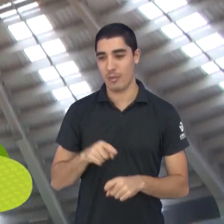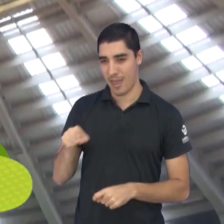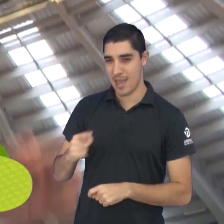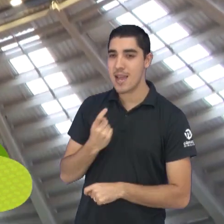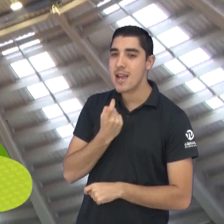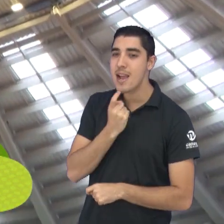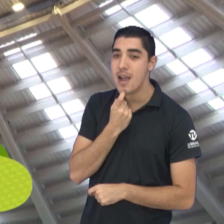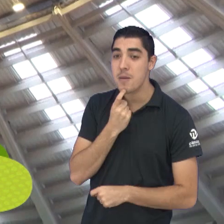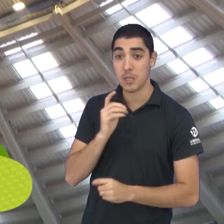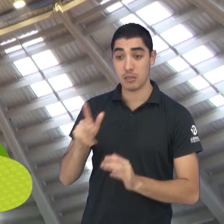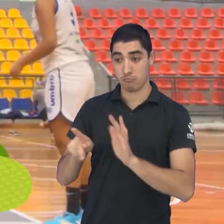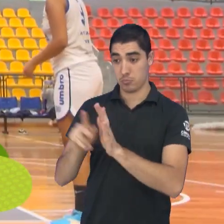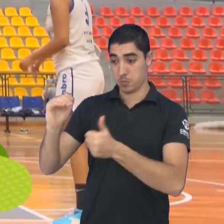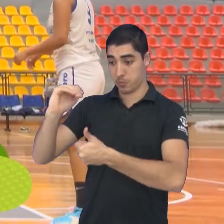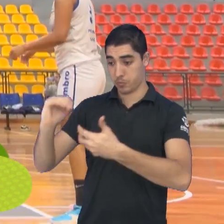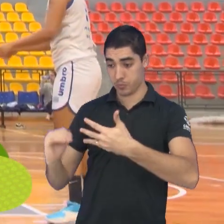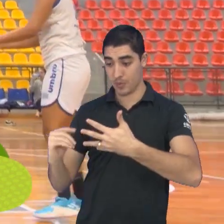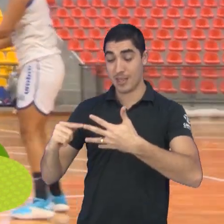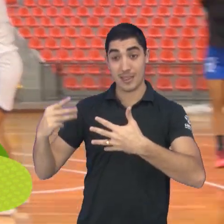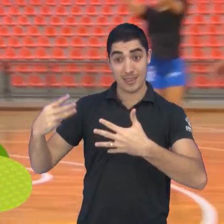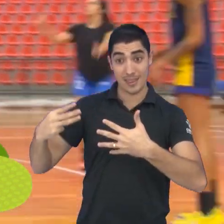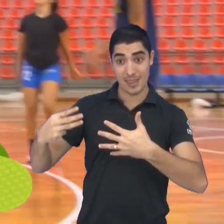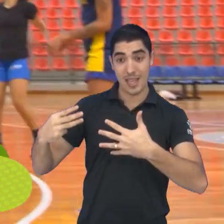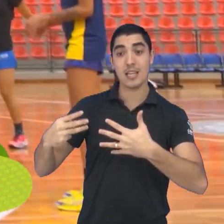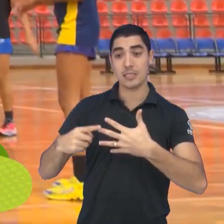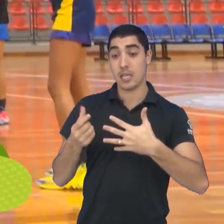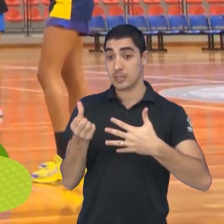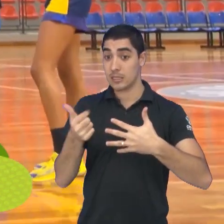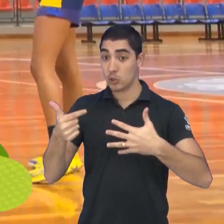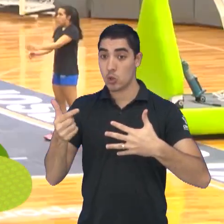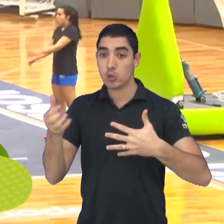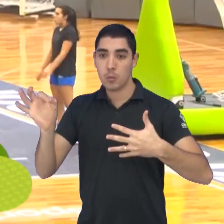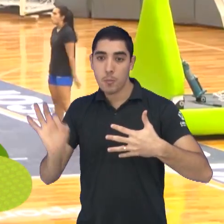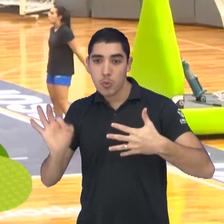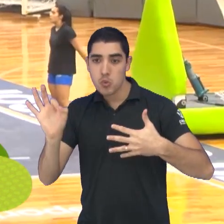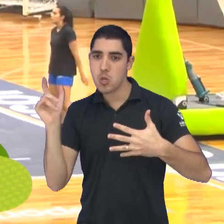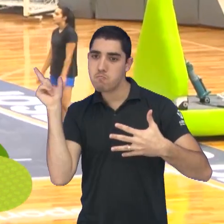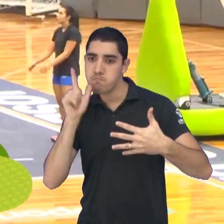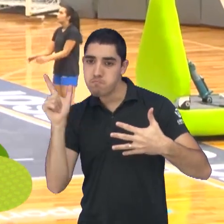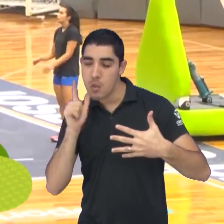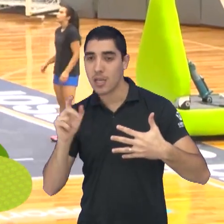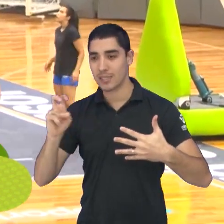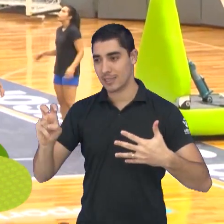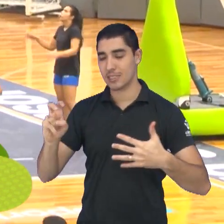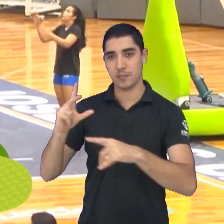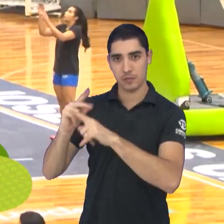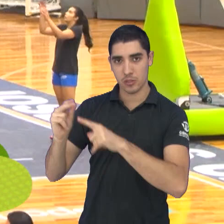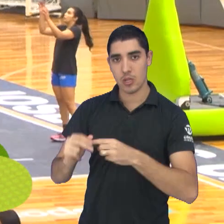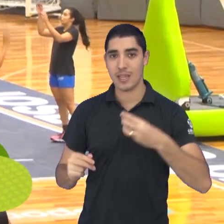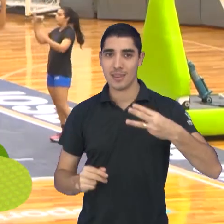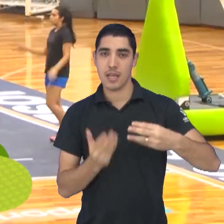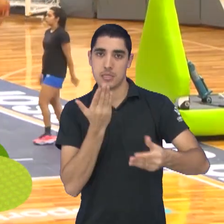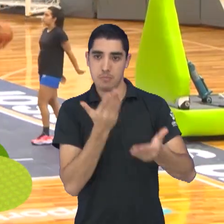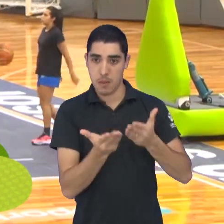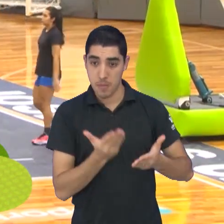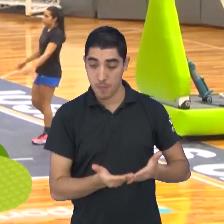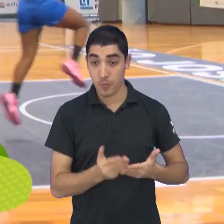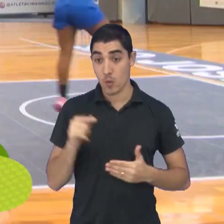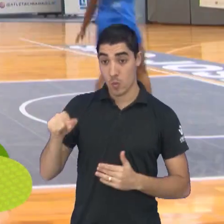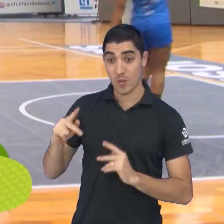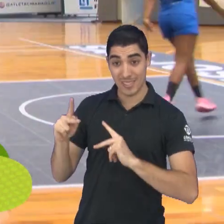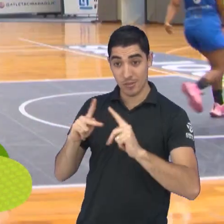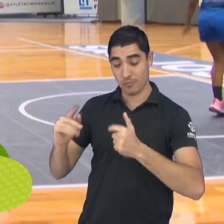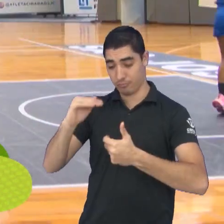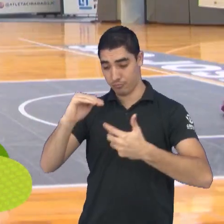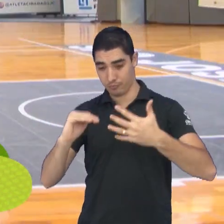é o terceiro colocado com 62,5% de aproveitamento, com 5 vitórias e 3 derrotas em 8 jogos até aqui. O São José